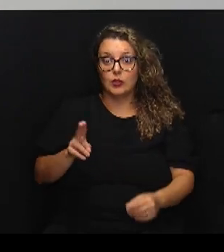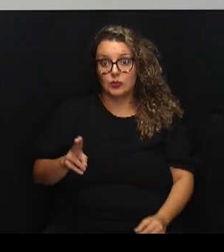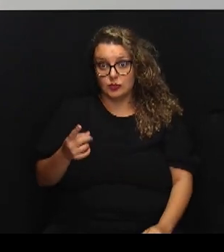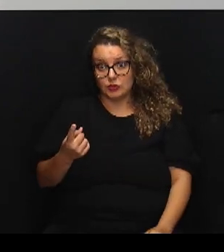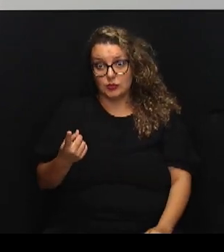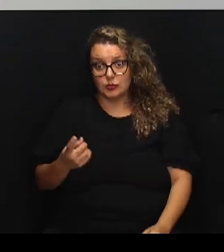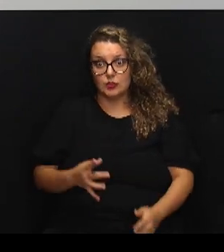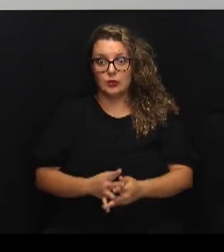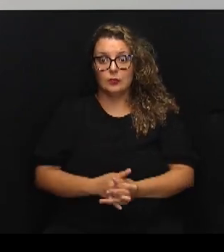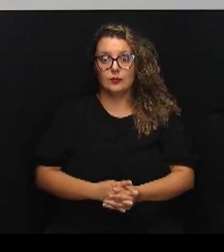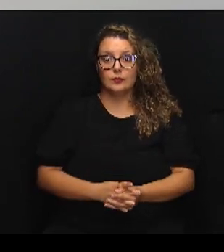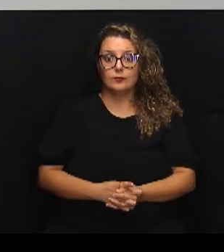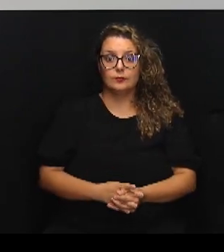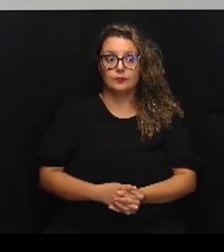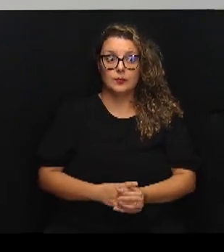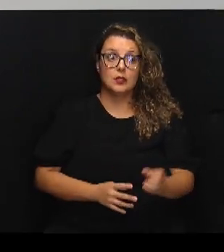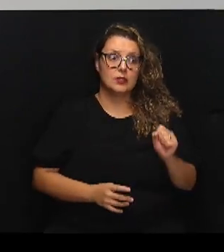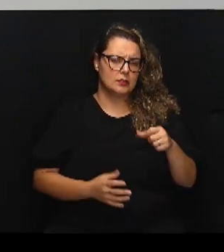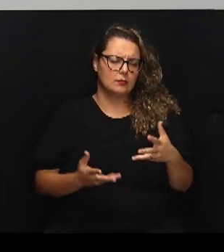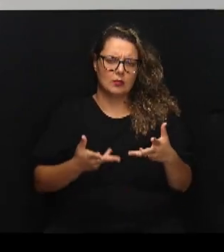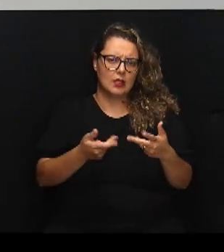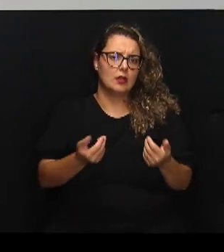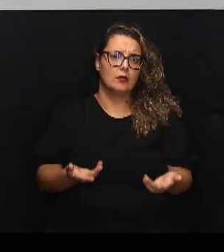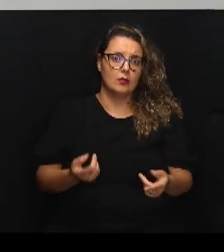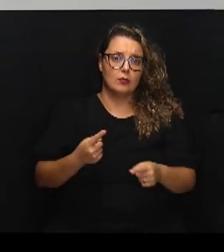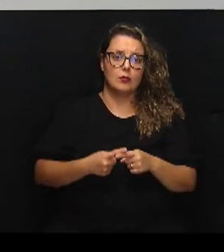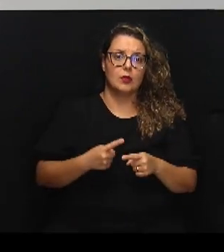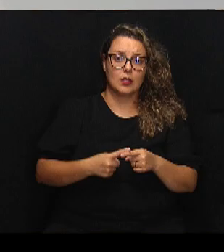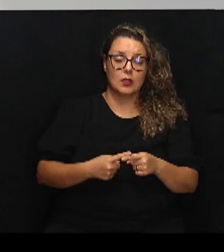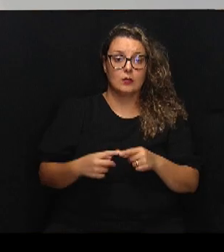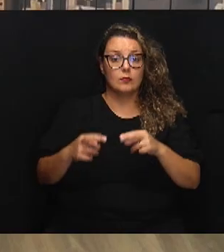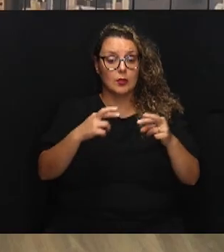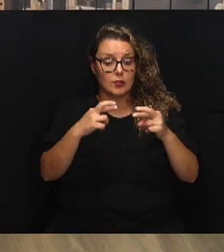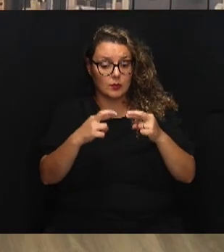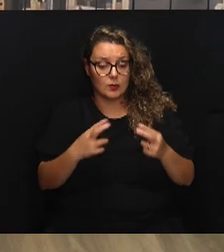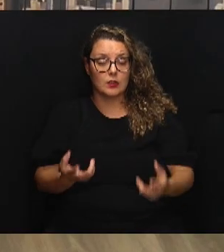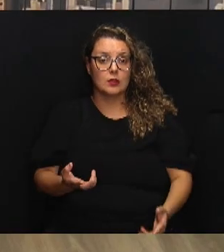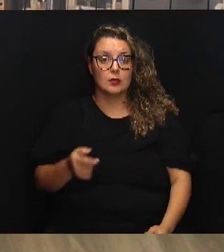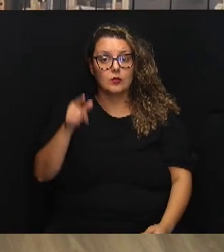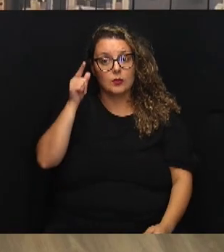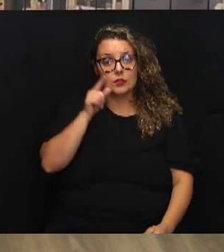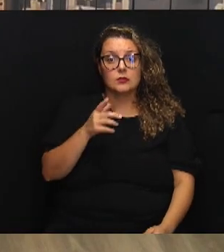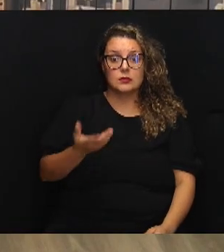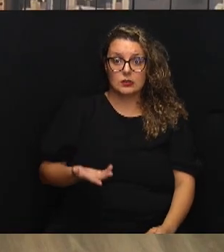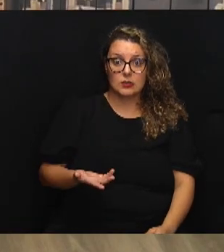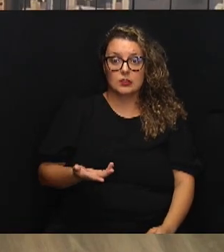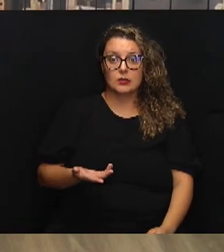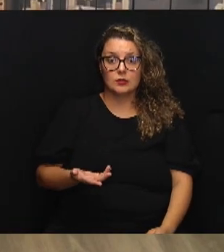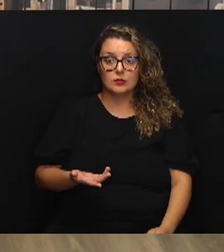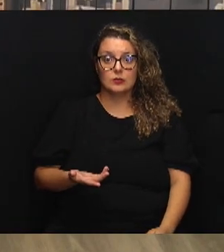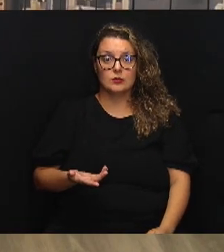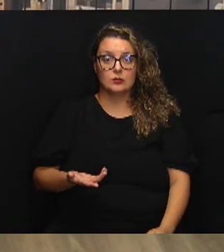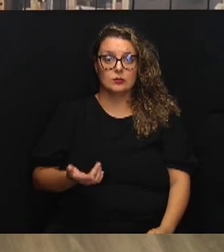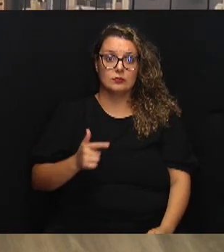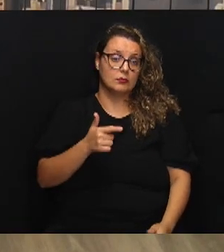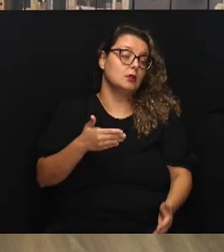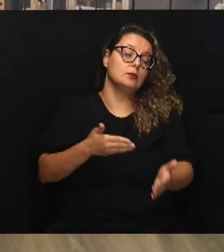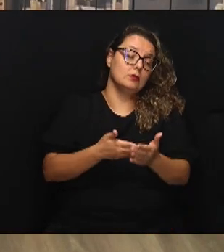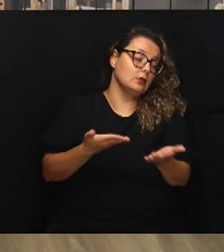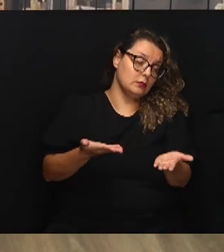plástica. As embalagens de uso único. Sim. Parece. É maravilhoso, porque a partir da observação você